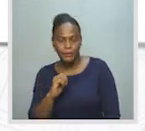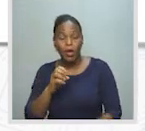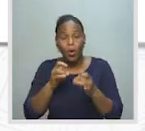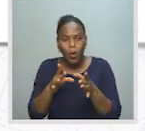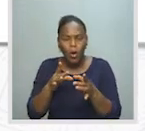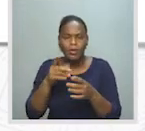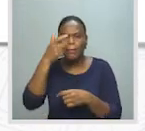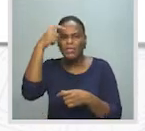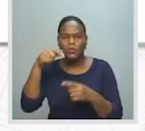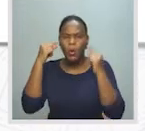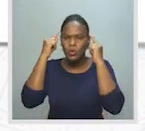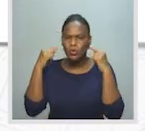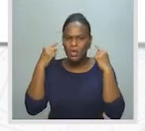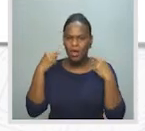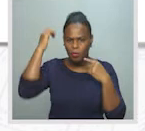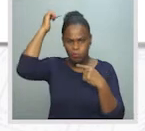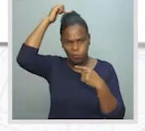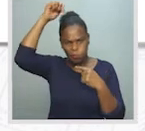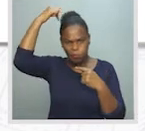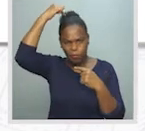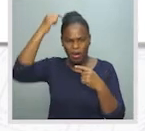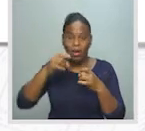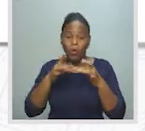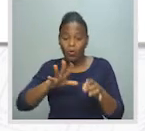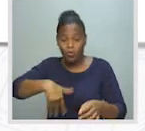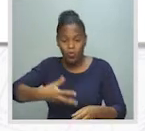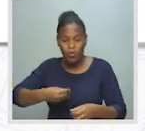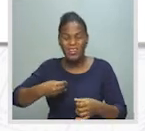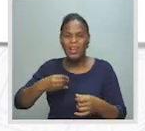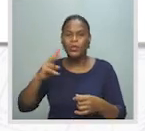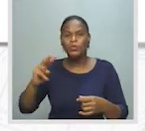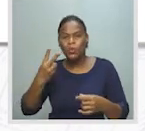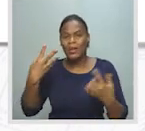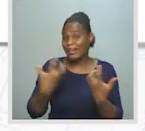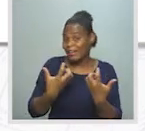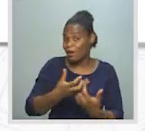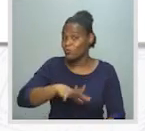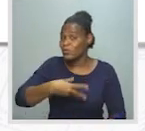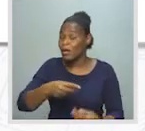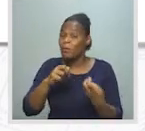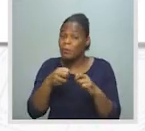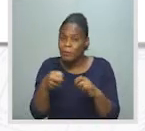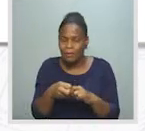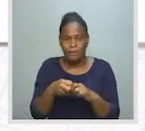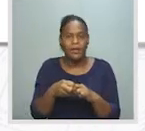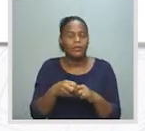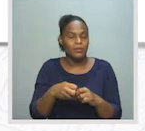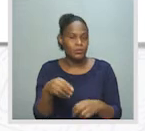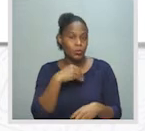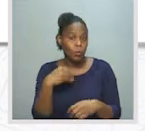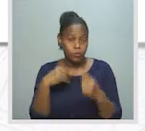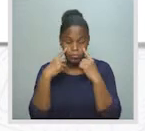contra a humanidade durante a Segunda Guerra Mundial. Os problemas ecológicos e de saúde